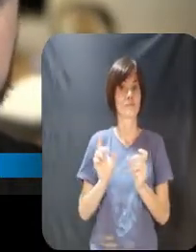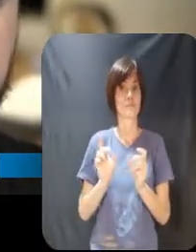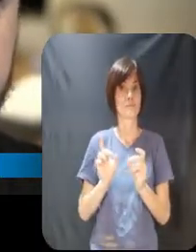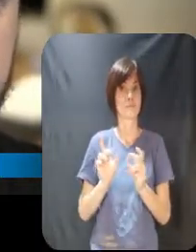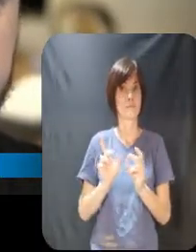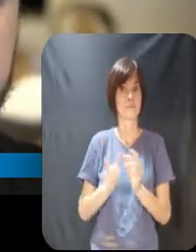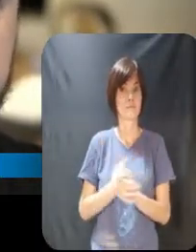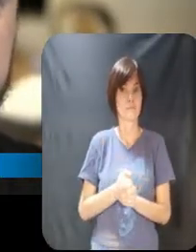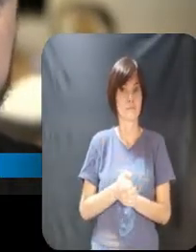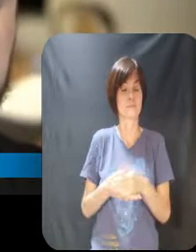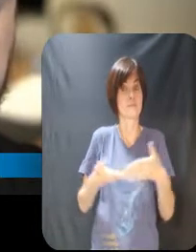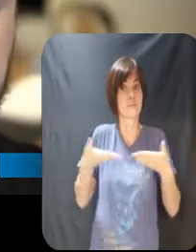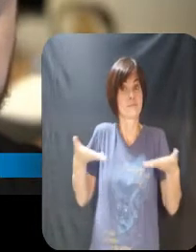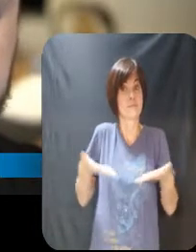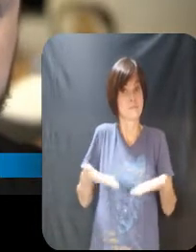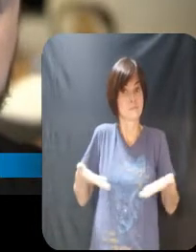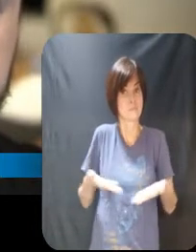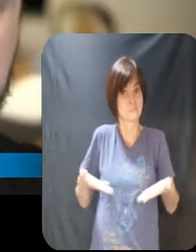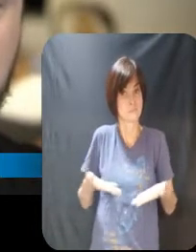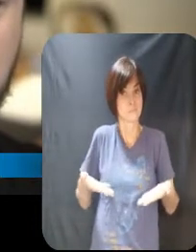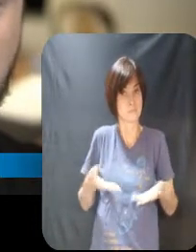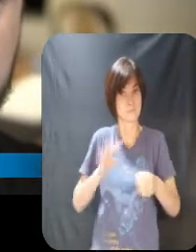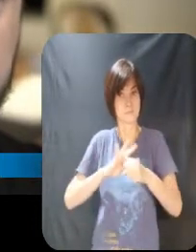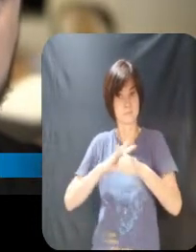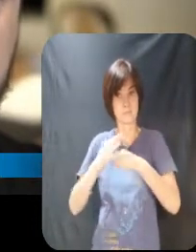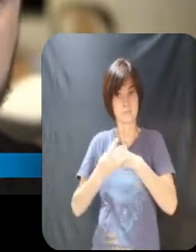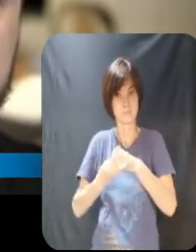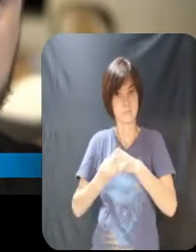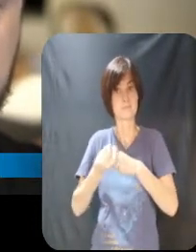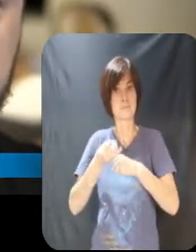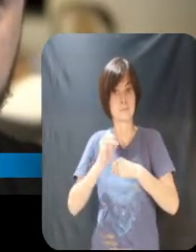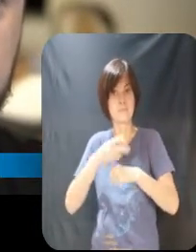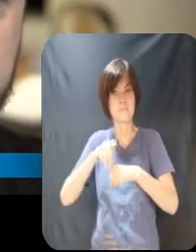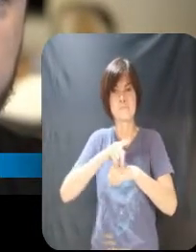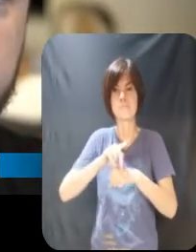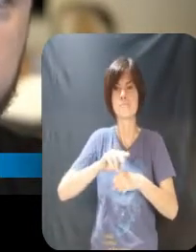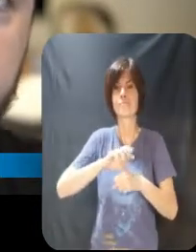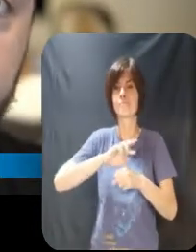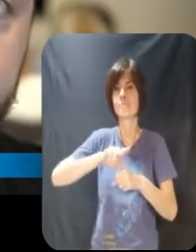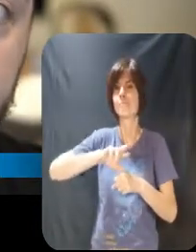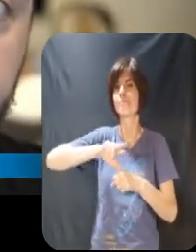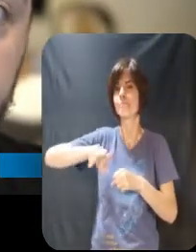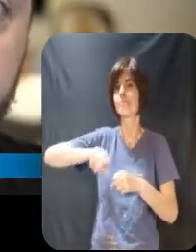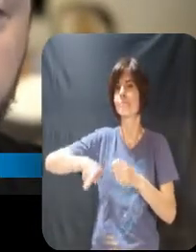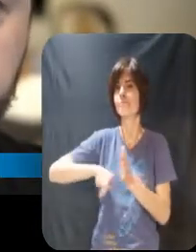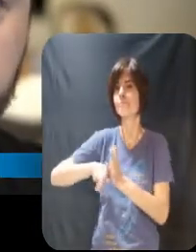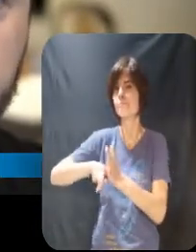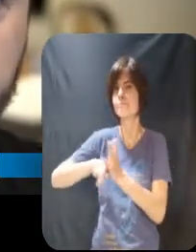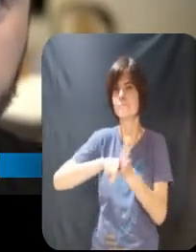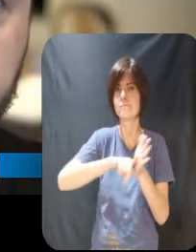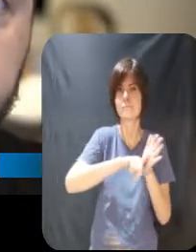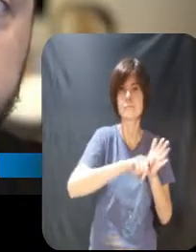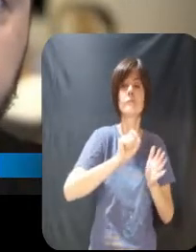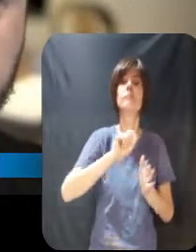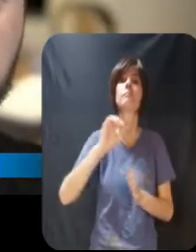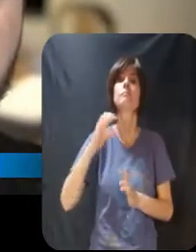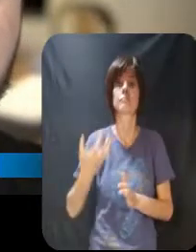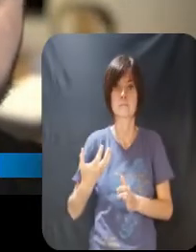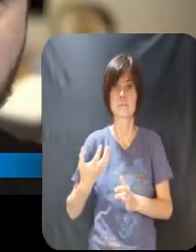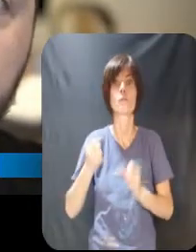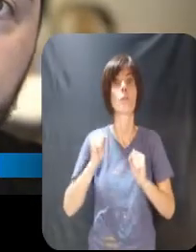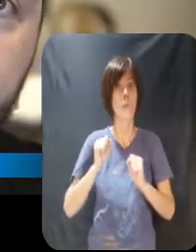se tiver muitos países tentando desenvolver a vacina, o que tende a acontecer é que a gente tem mais chances de ter uma vacina que funciona, porque com todo mundo